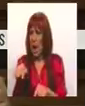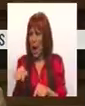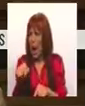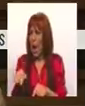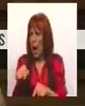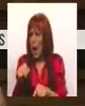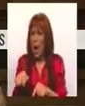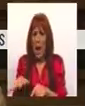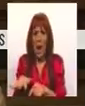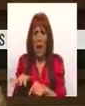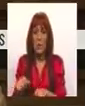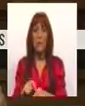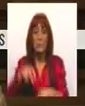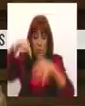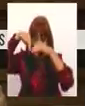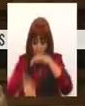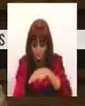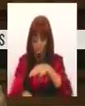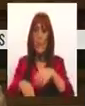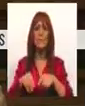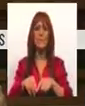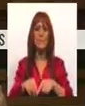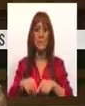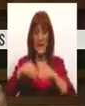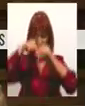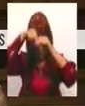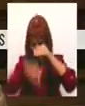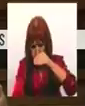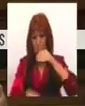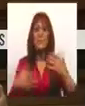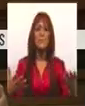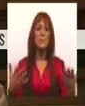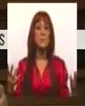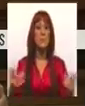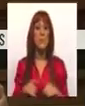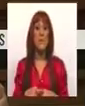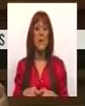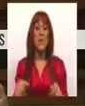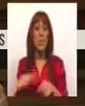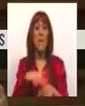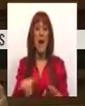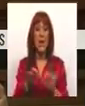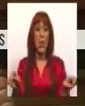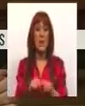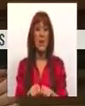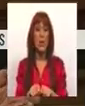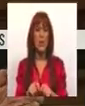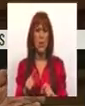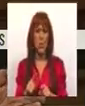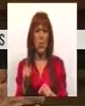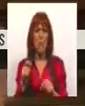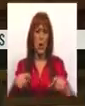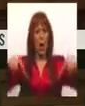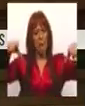uma PASA penetraram terra abaixo, numa área equivalente a uma grande área de